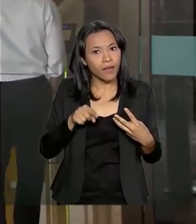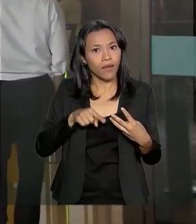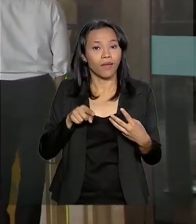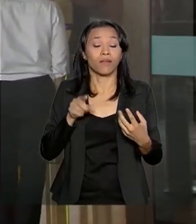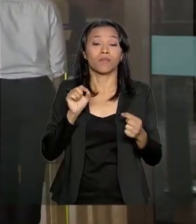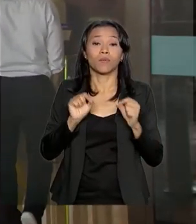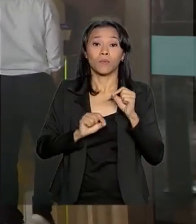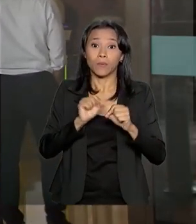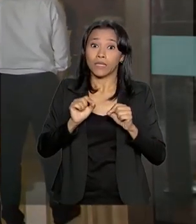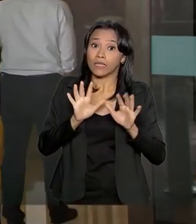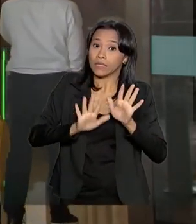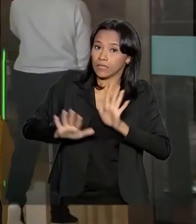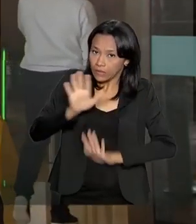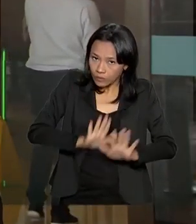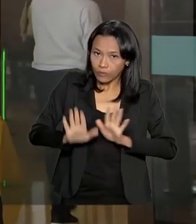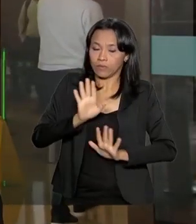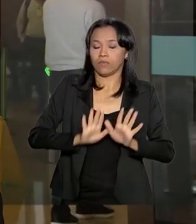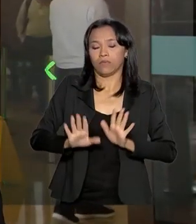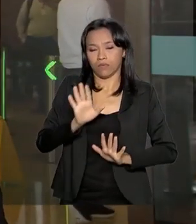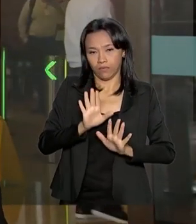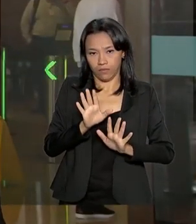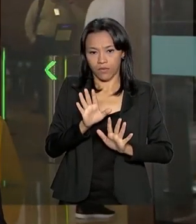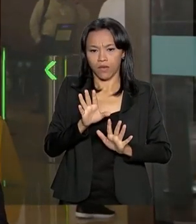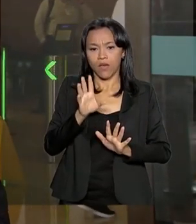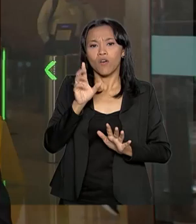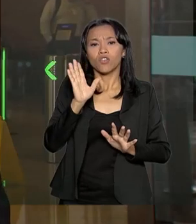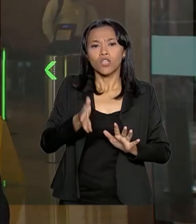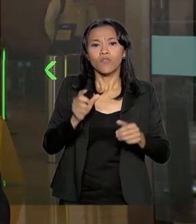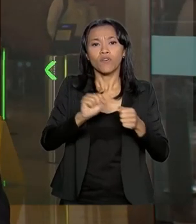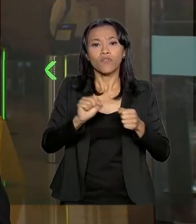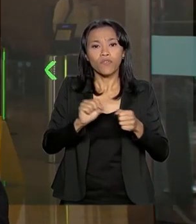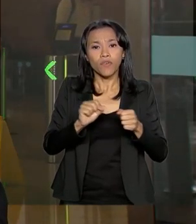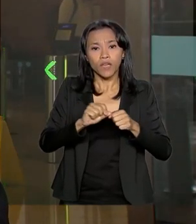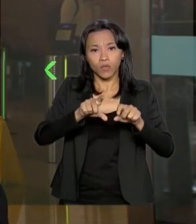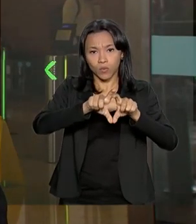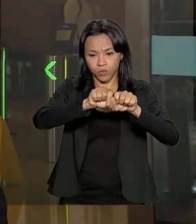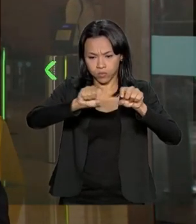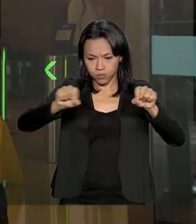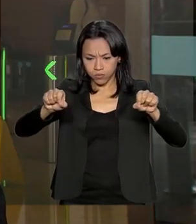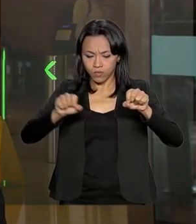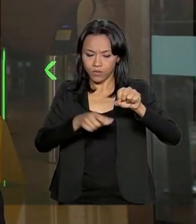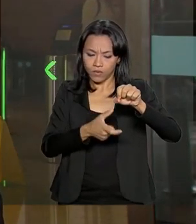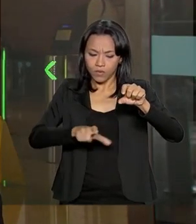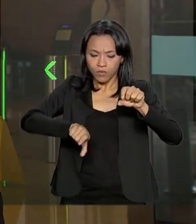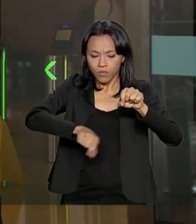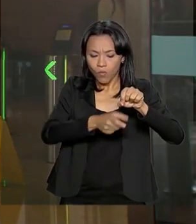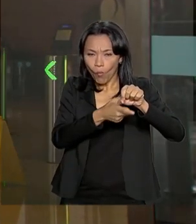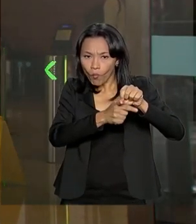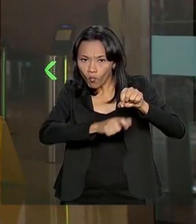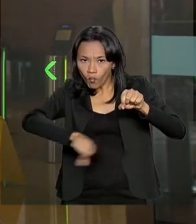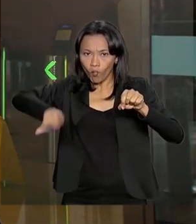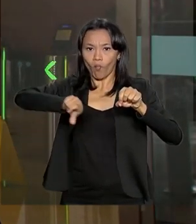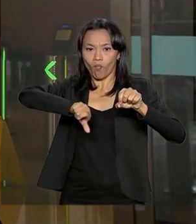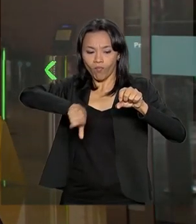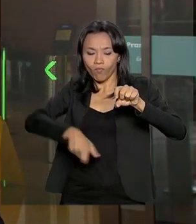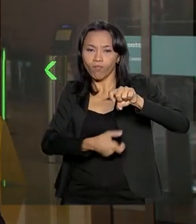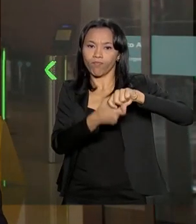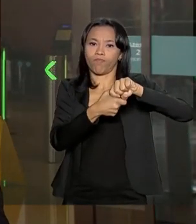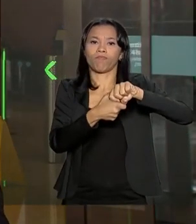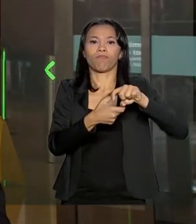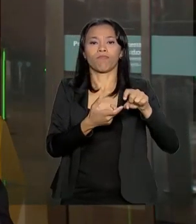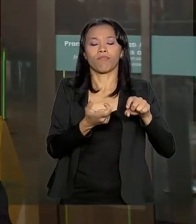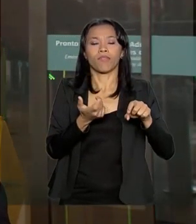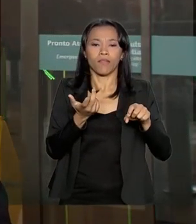quadro clínico delicado. Foi feita a ligação entre o intestino grosso e o intestino delgado do